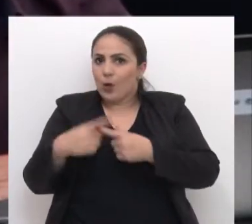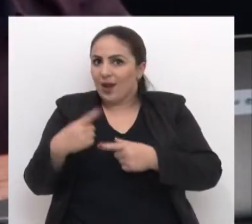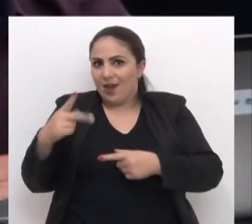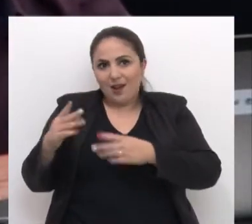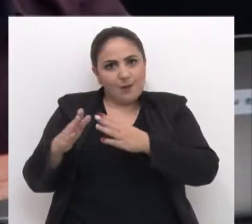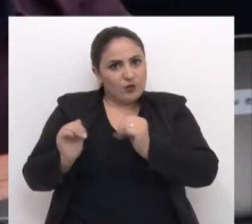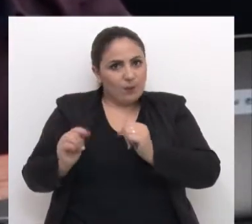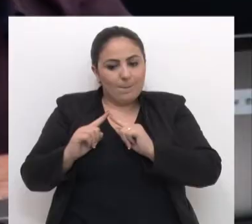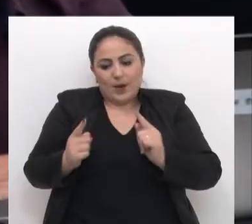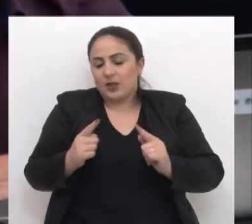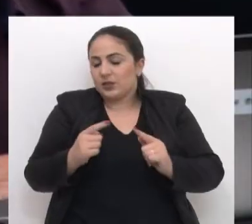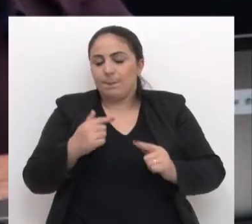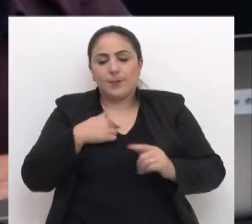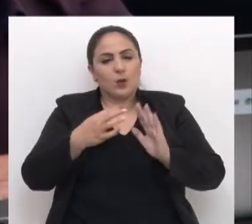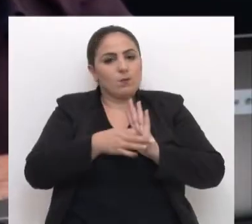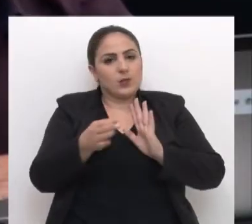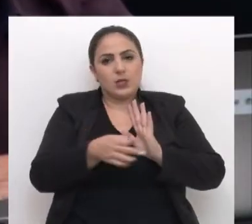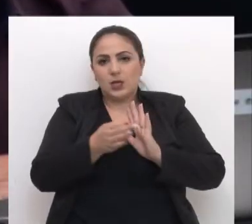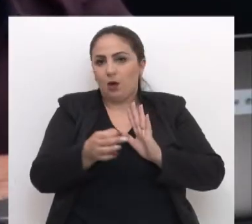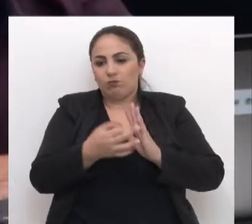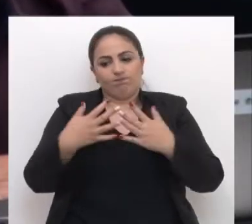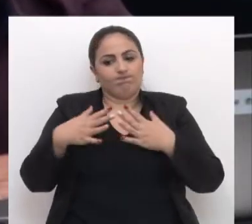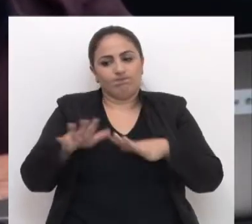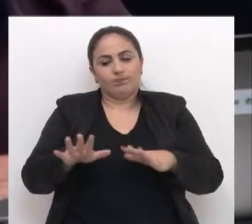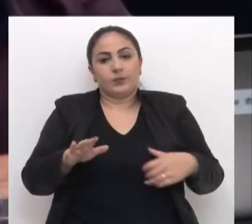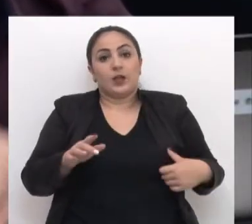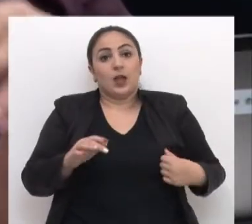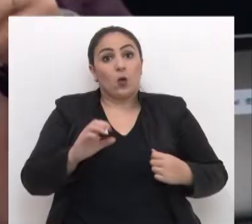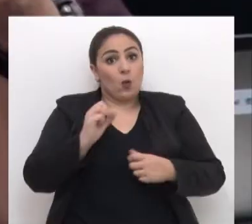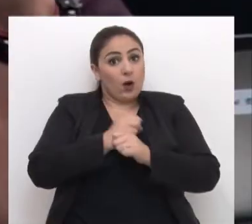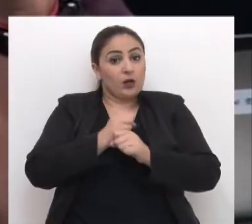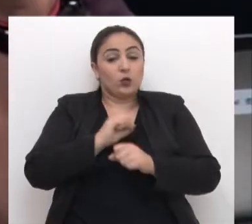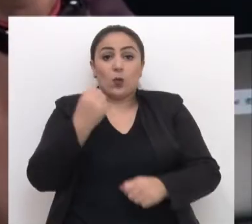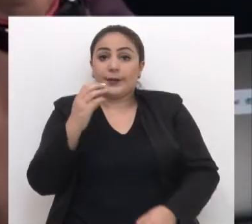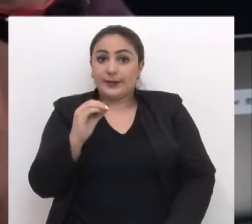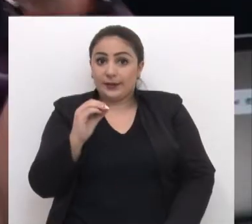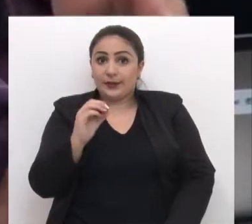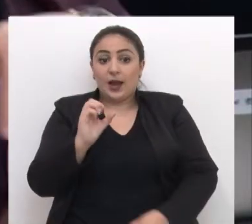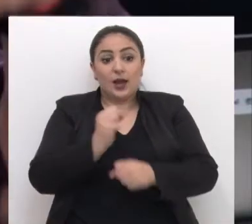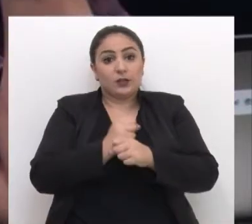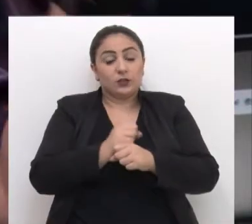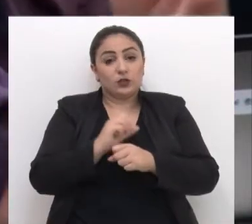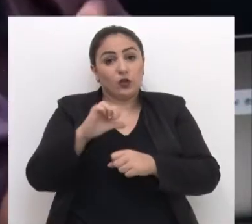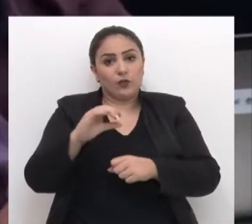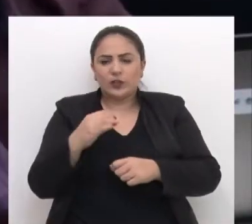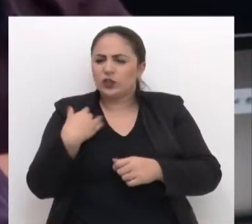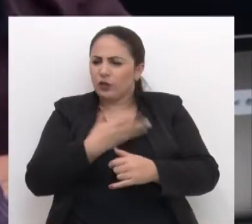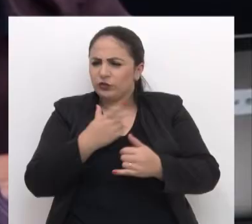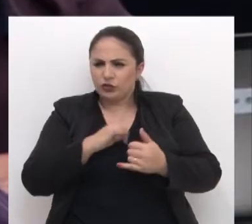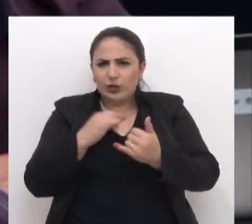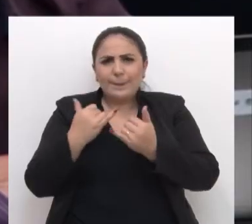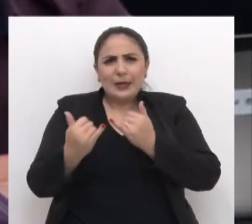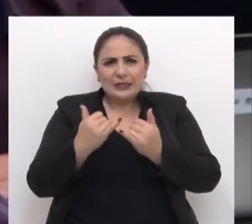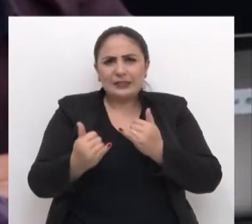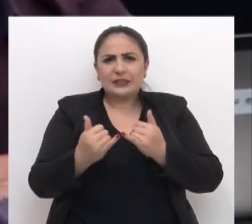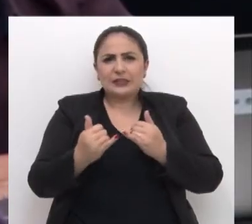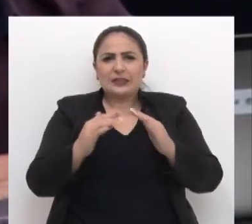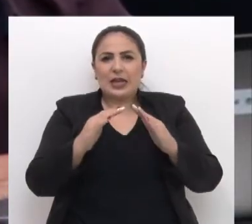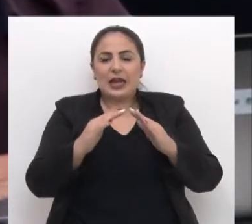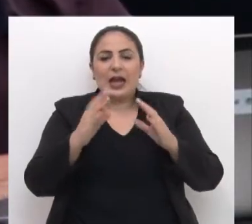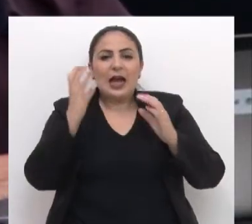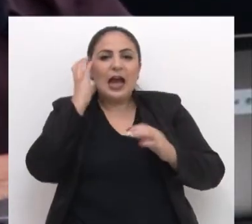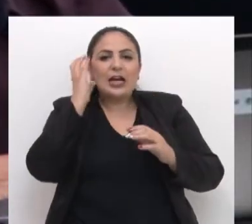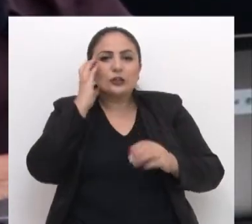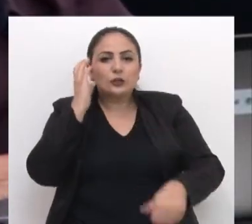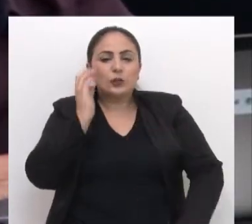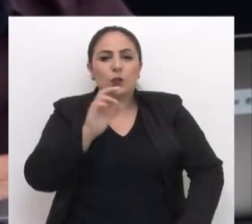pedido dele, mas contrariado, viu, vereador? Porque nos anos 80, anos 90, nós tínhamos semelhante isso lá na